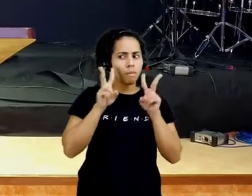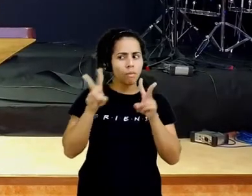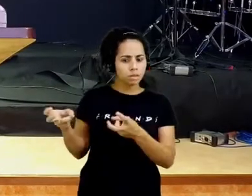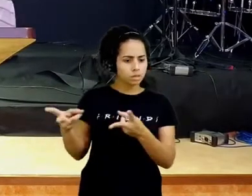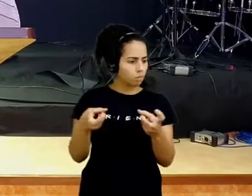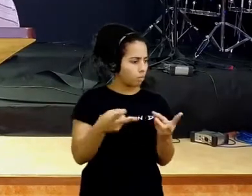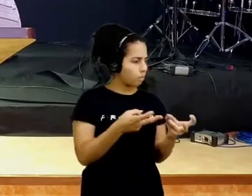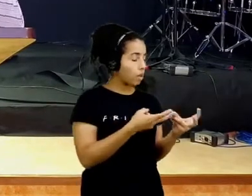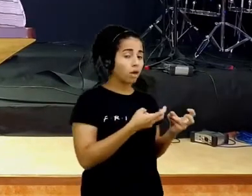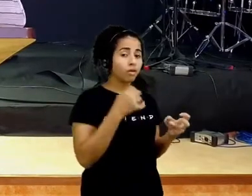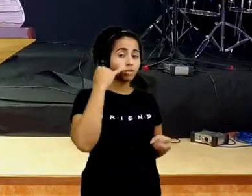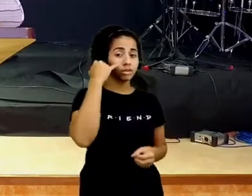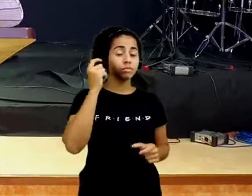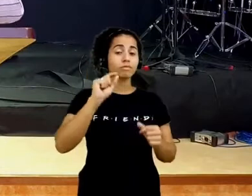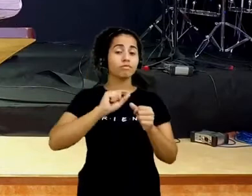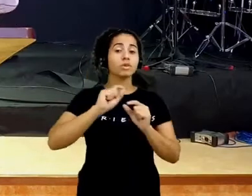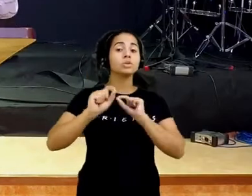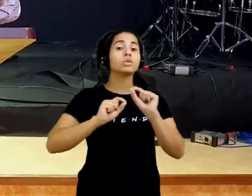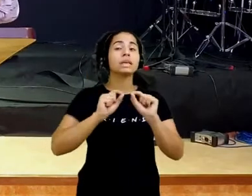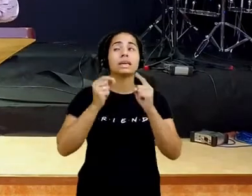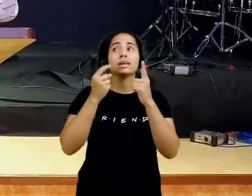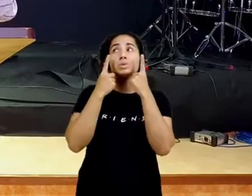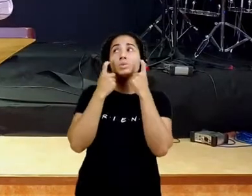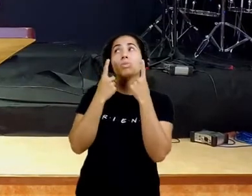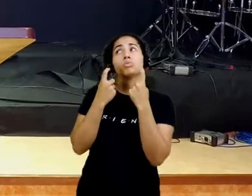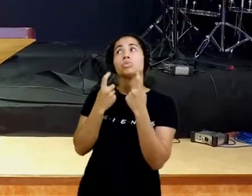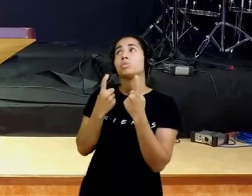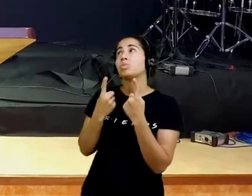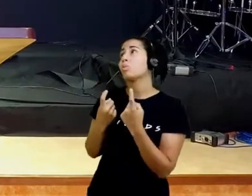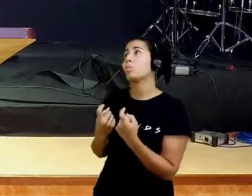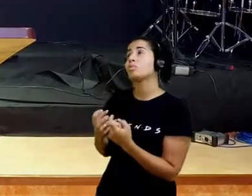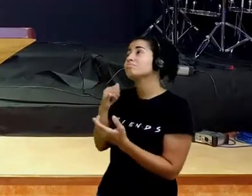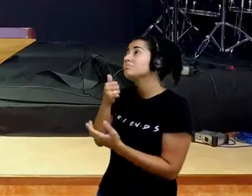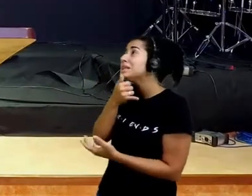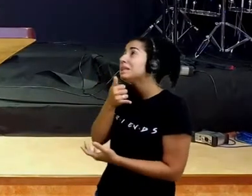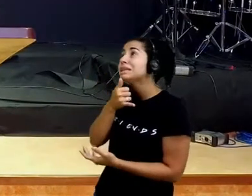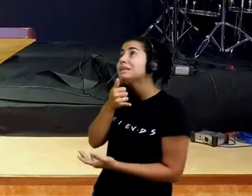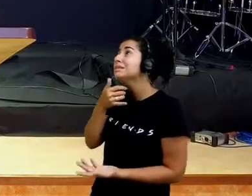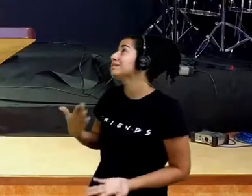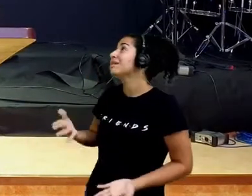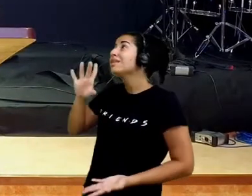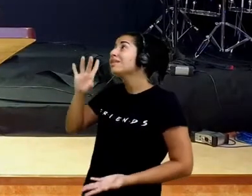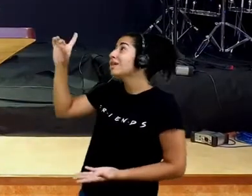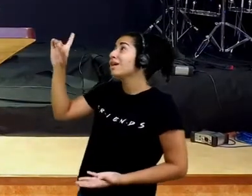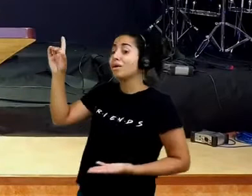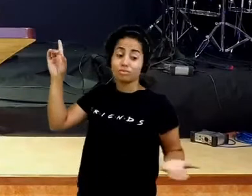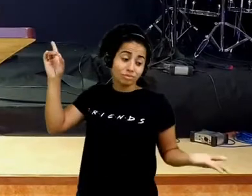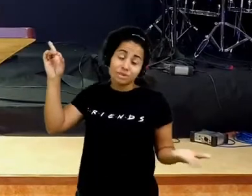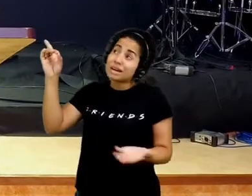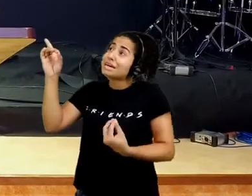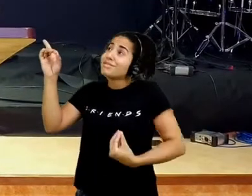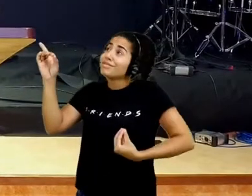ser se lamentar diante de Deus, colocar esta